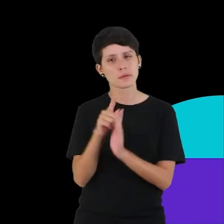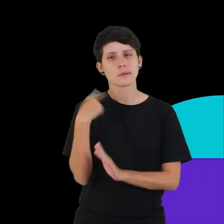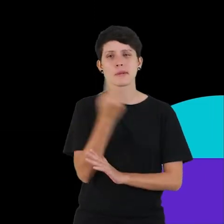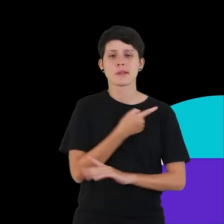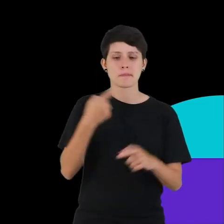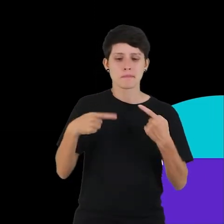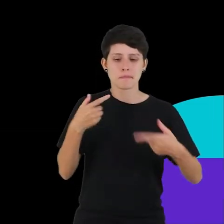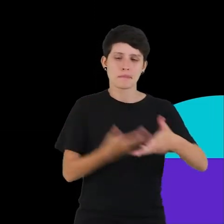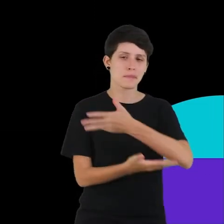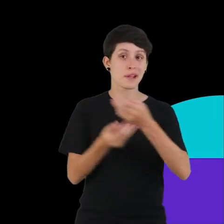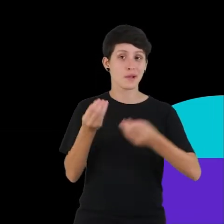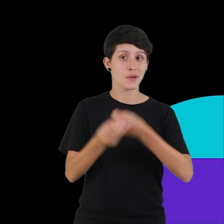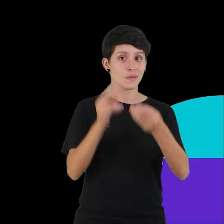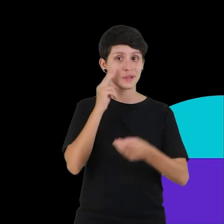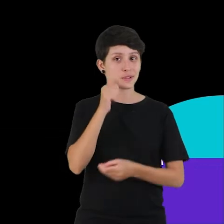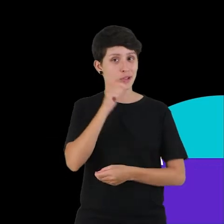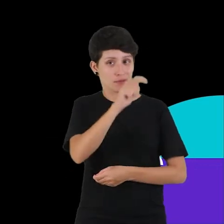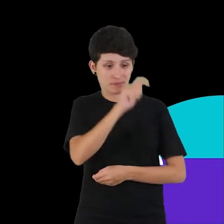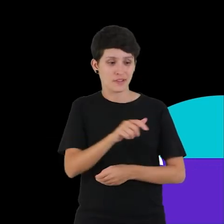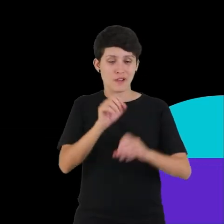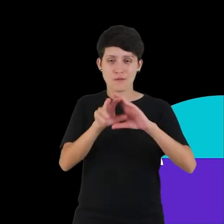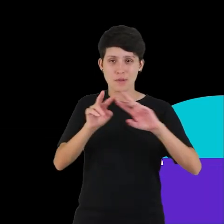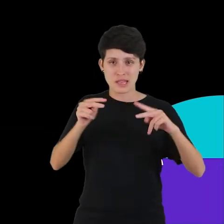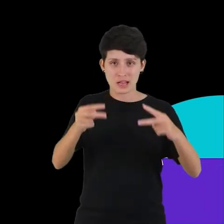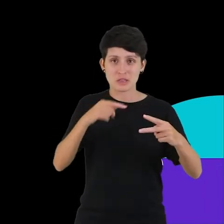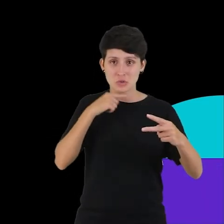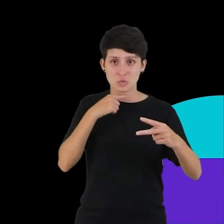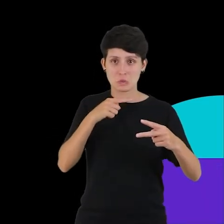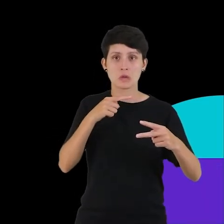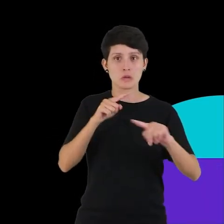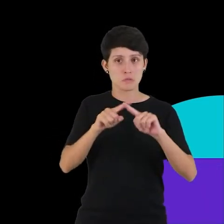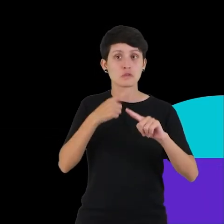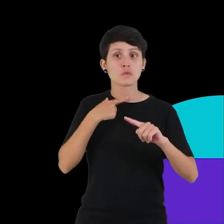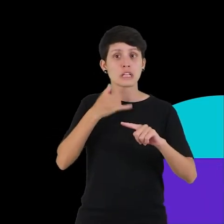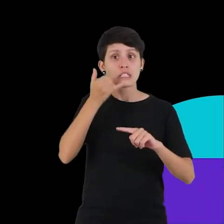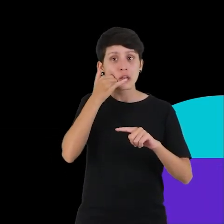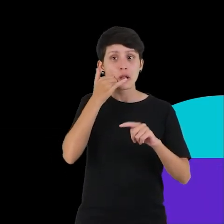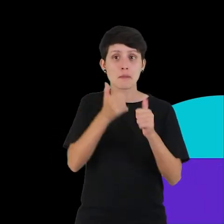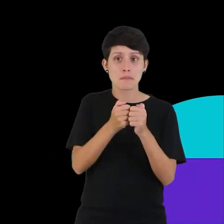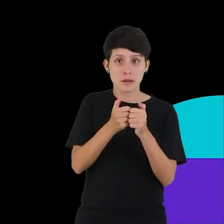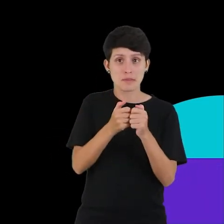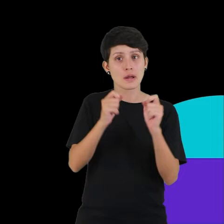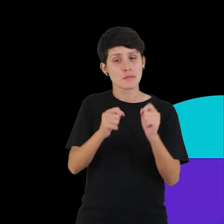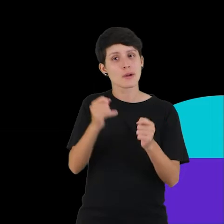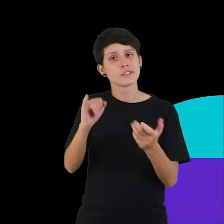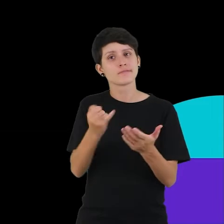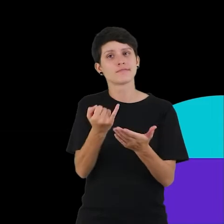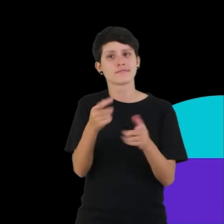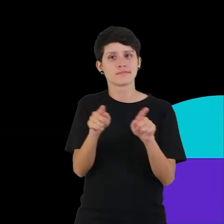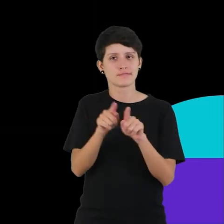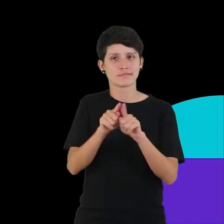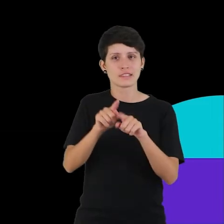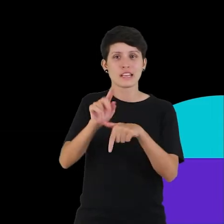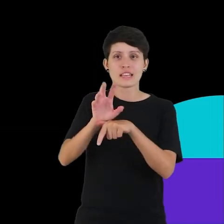então, convidar vocês aqui para o Mentimeter. Então, deixa eu só abrir aqui